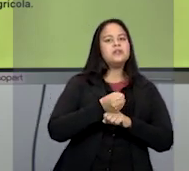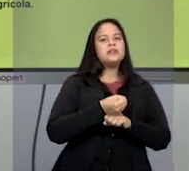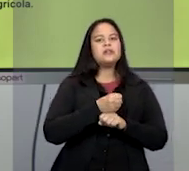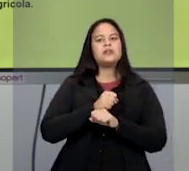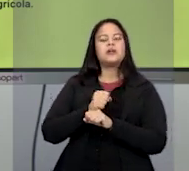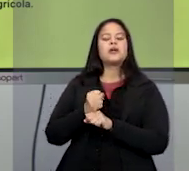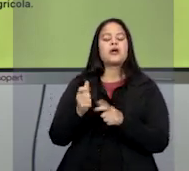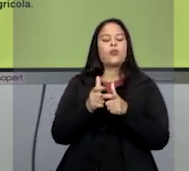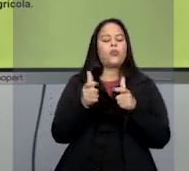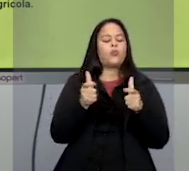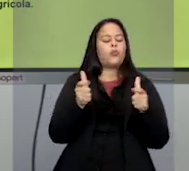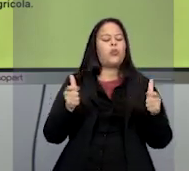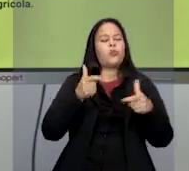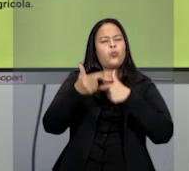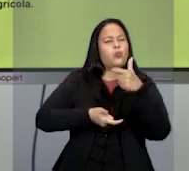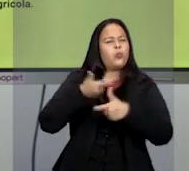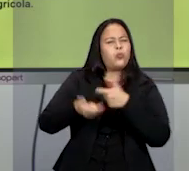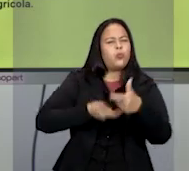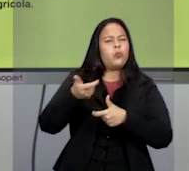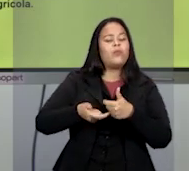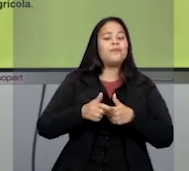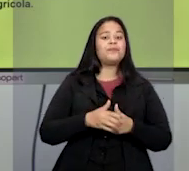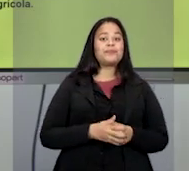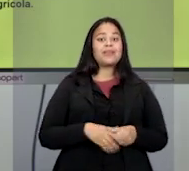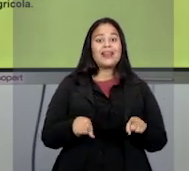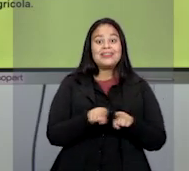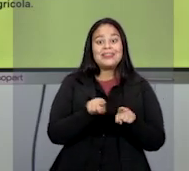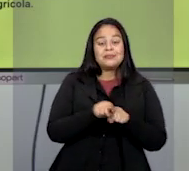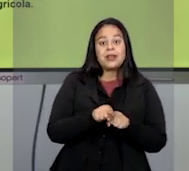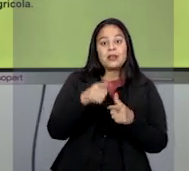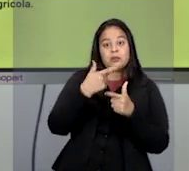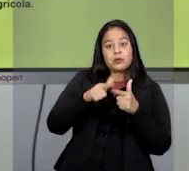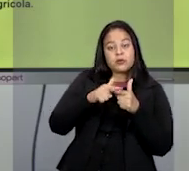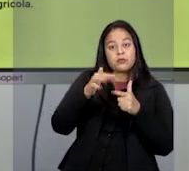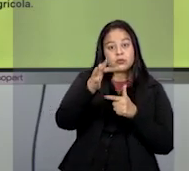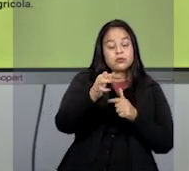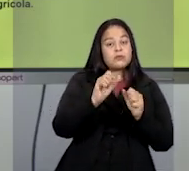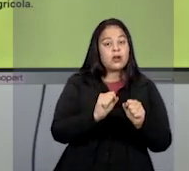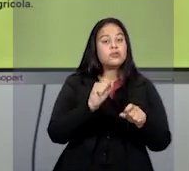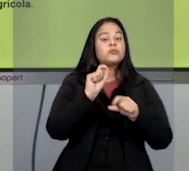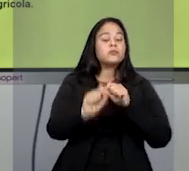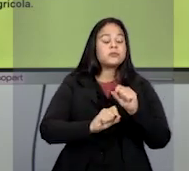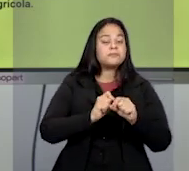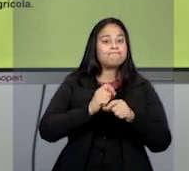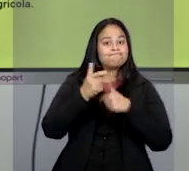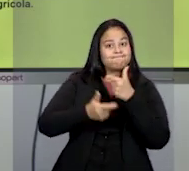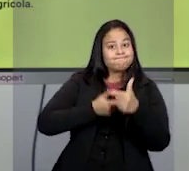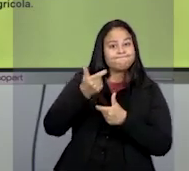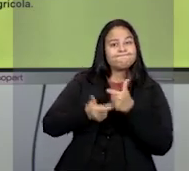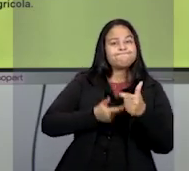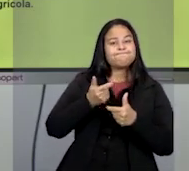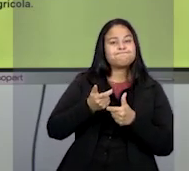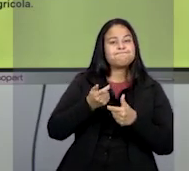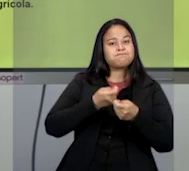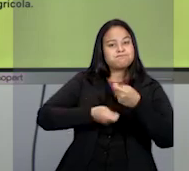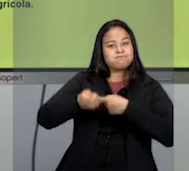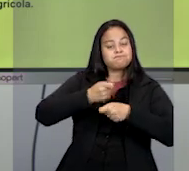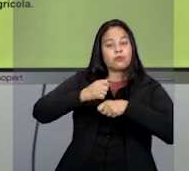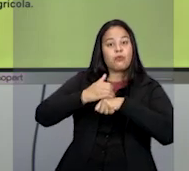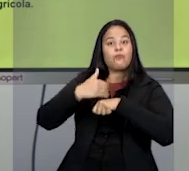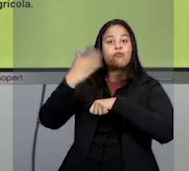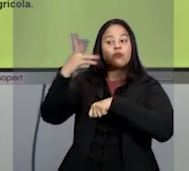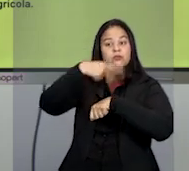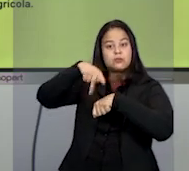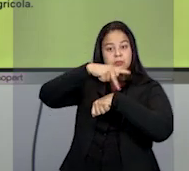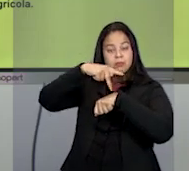grande quantidade, né? Outra consequência, você tem a grande produtividade e se o mercado externo